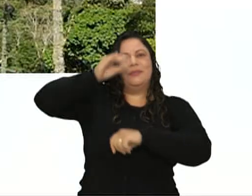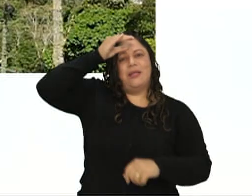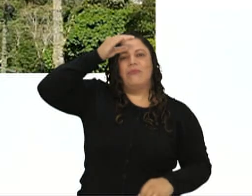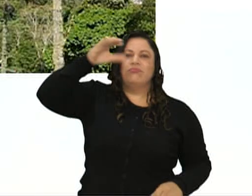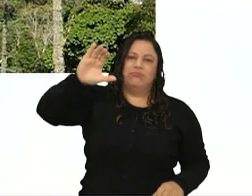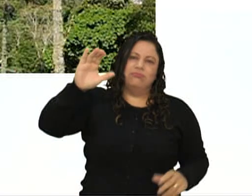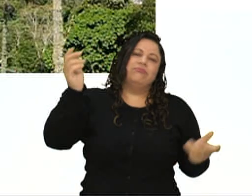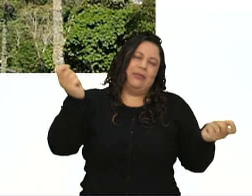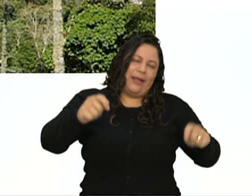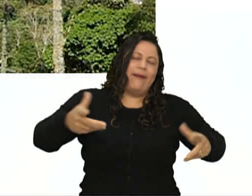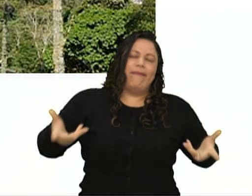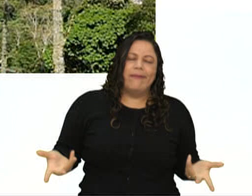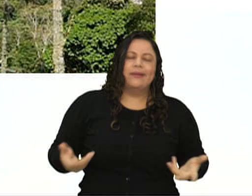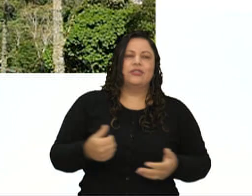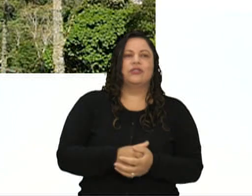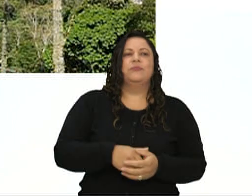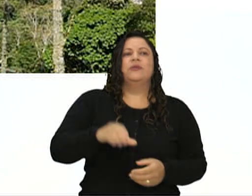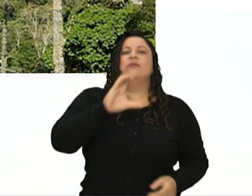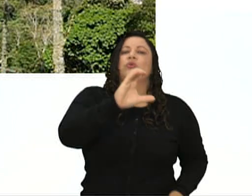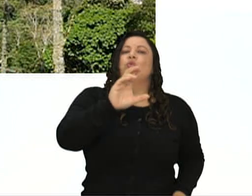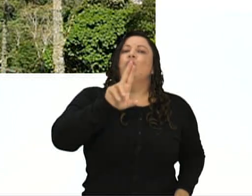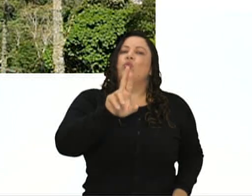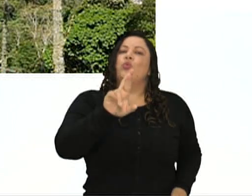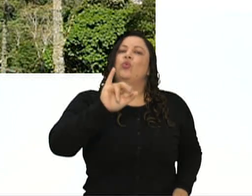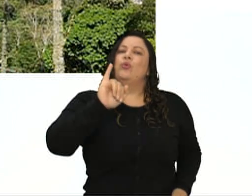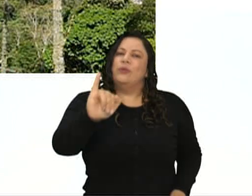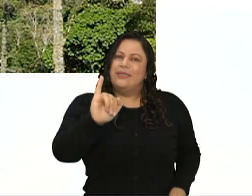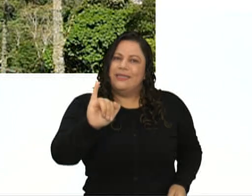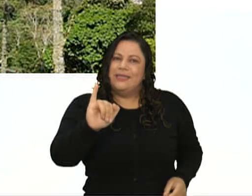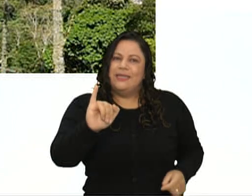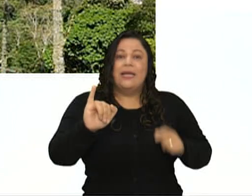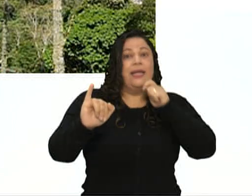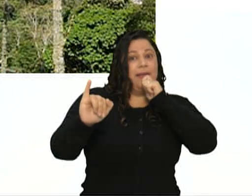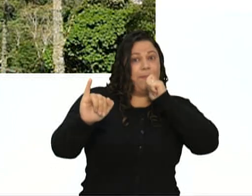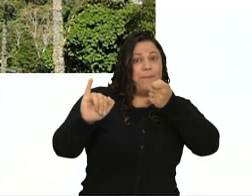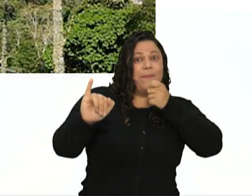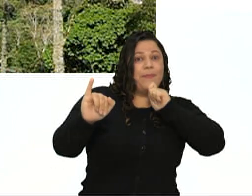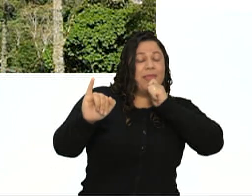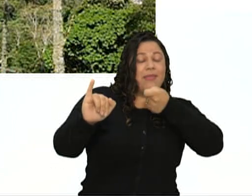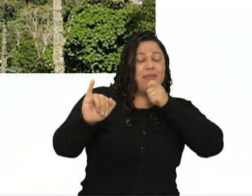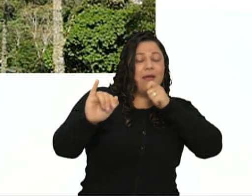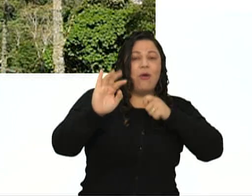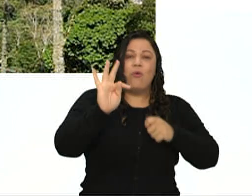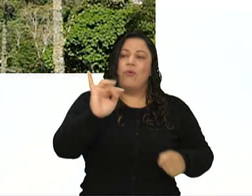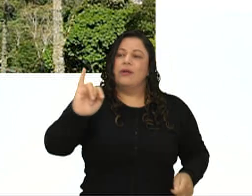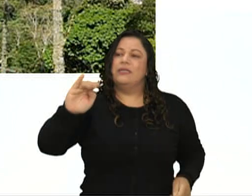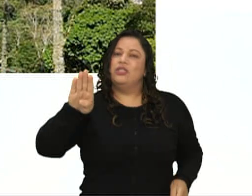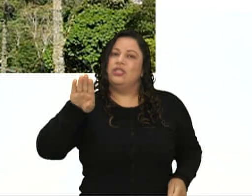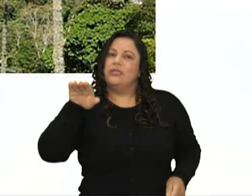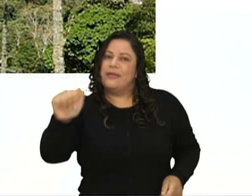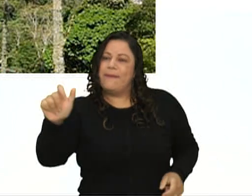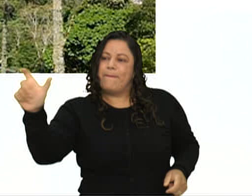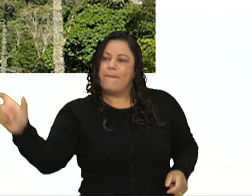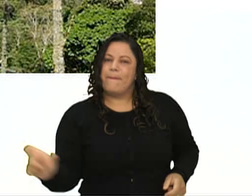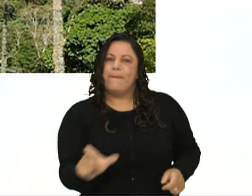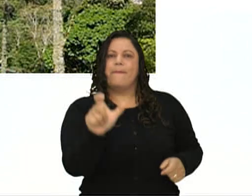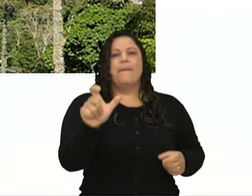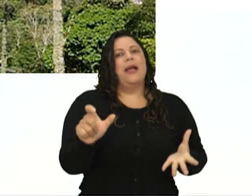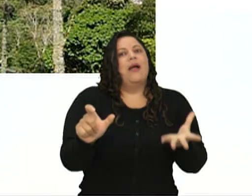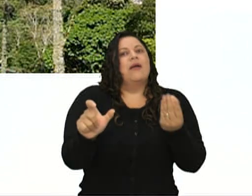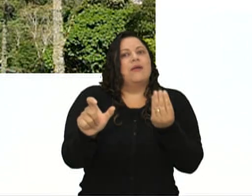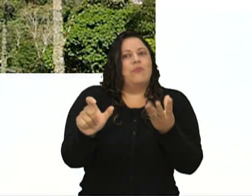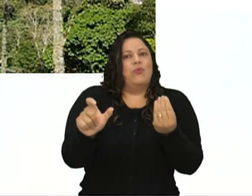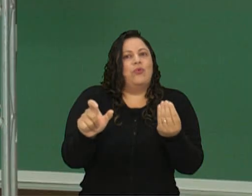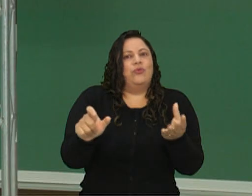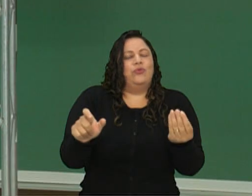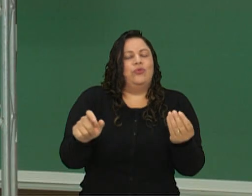por Curi, que significa pinhão, e Tibá, muito. Curitiba é a terra dos pinhais, a terra